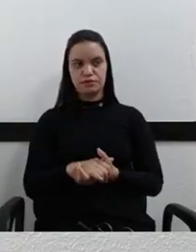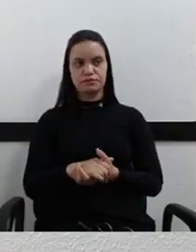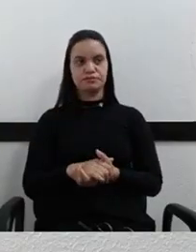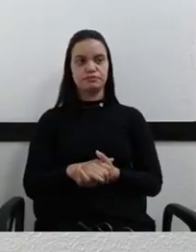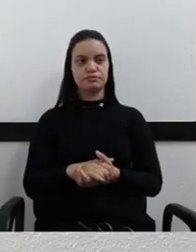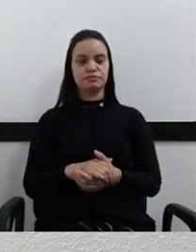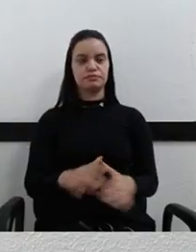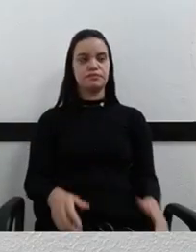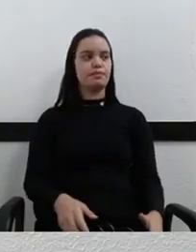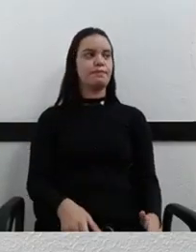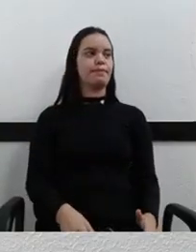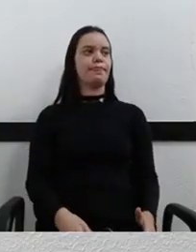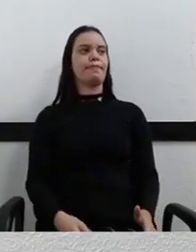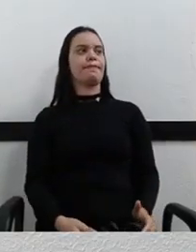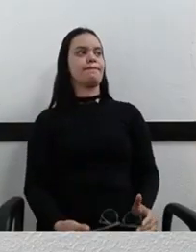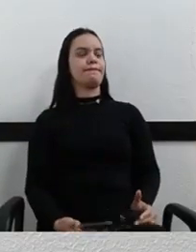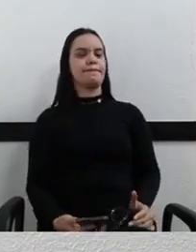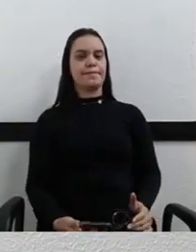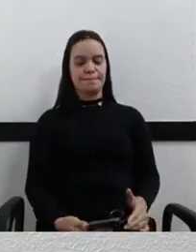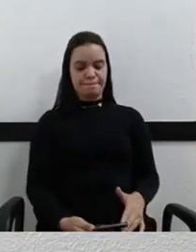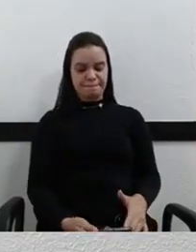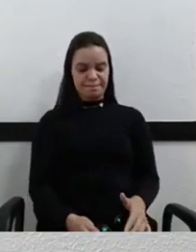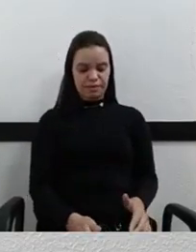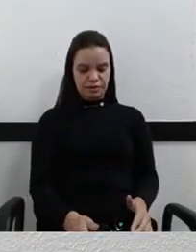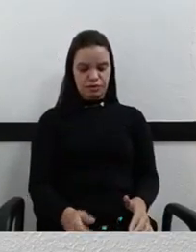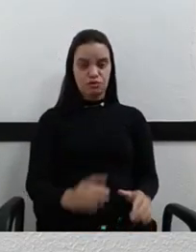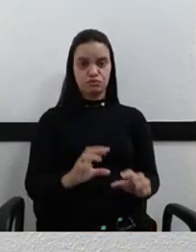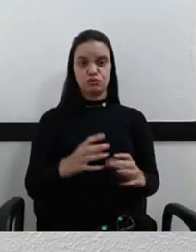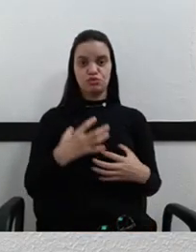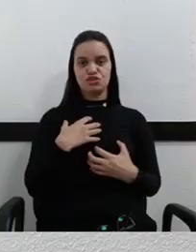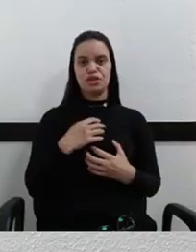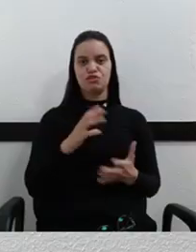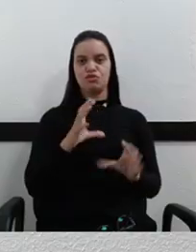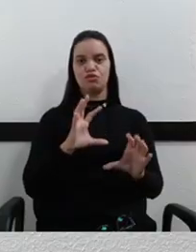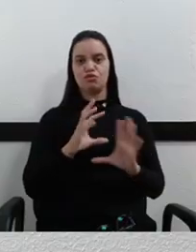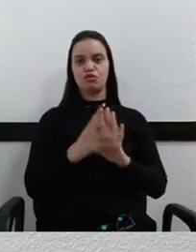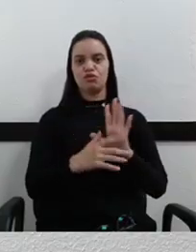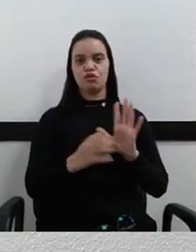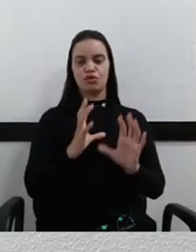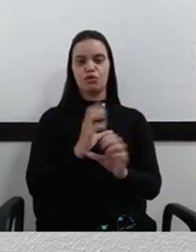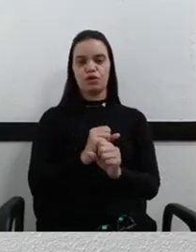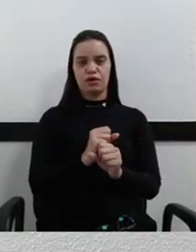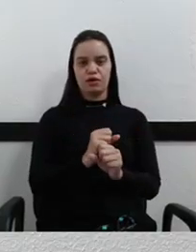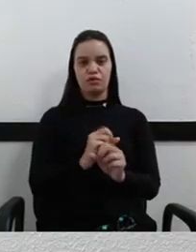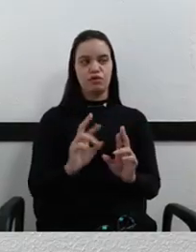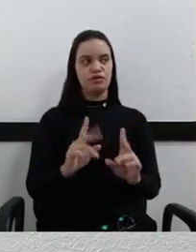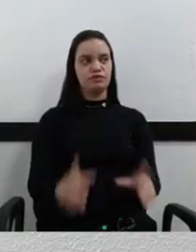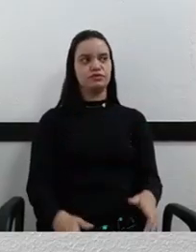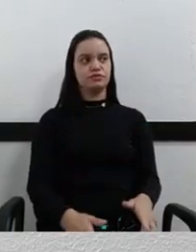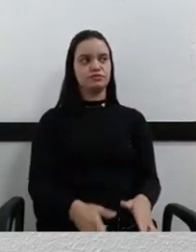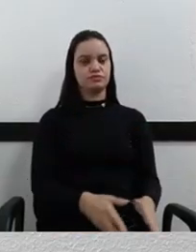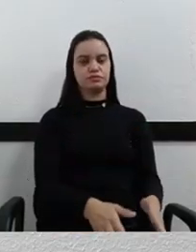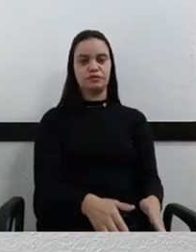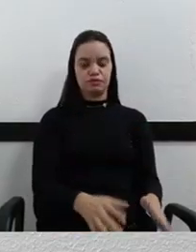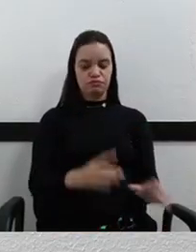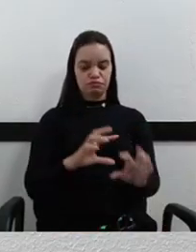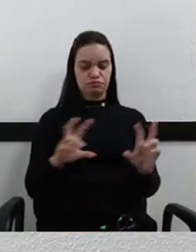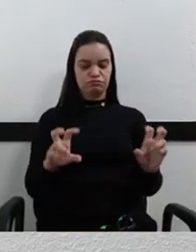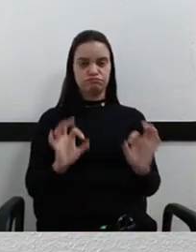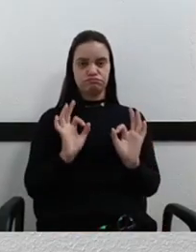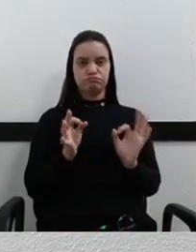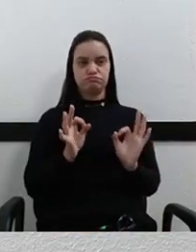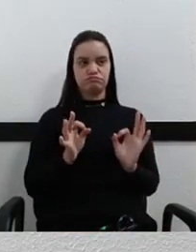Mas a forma do cálculo é diversa. As licença-prêmios e as férias levam em consideração um aspecto muito